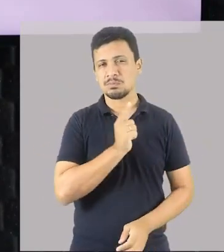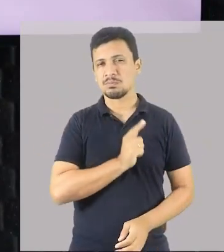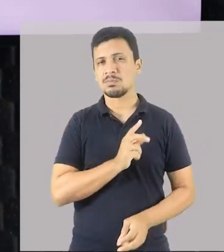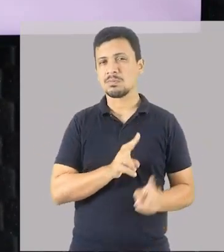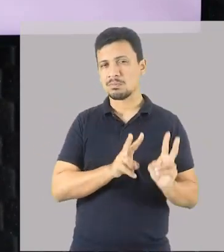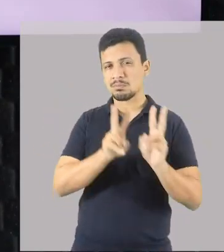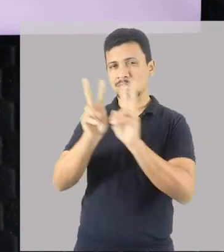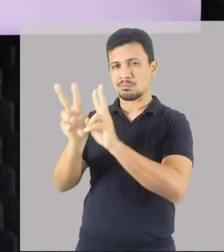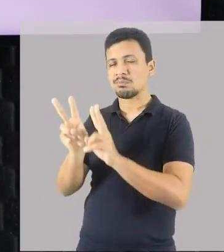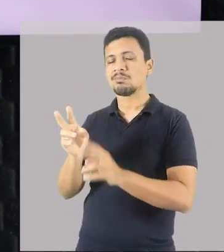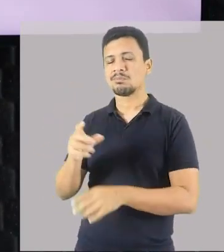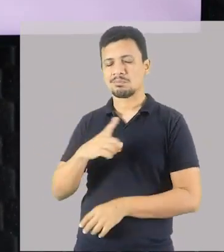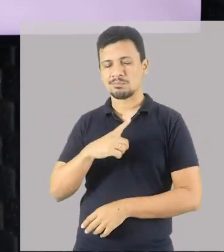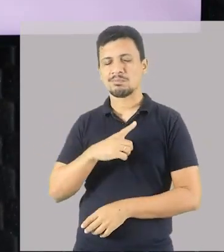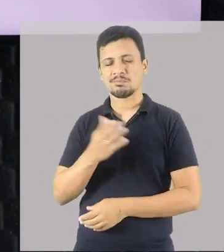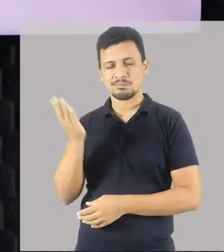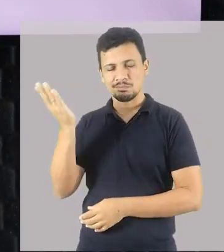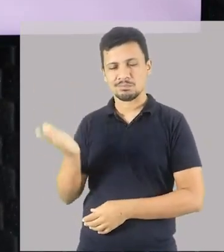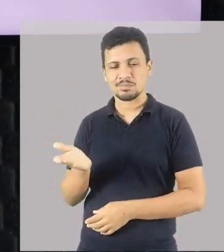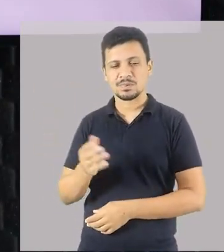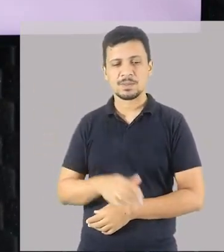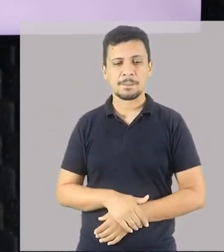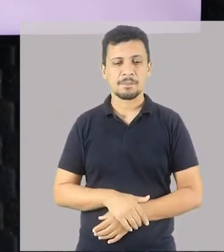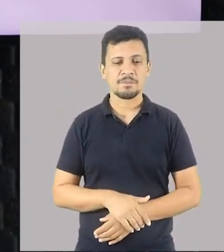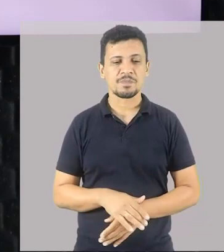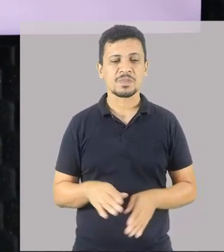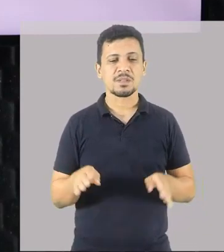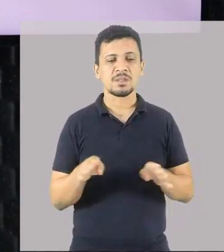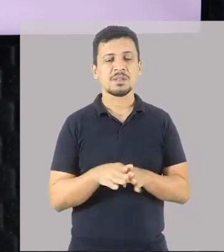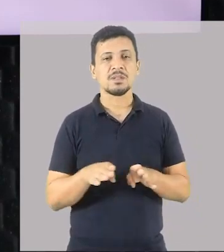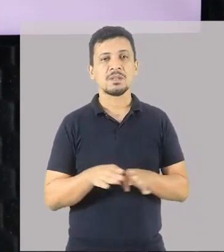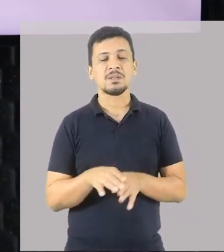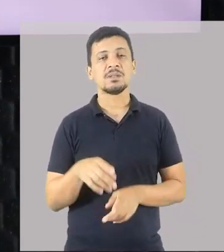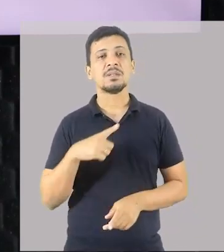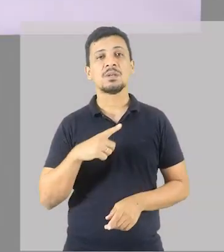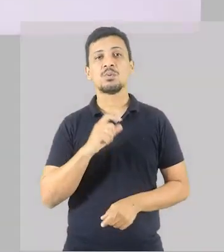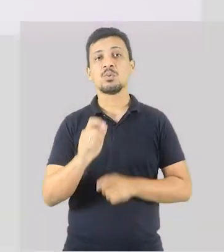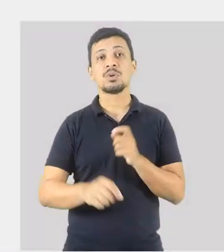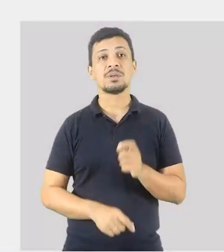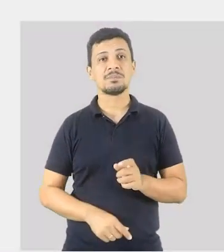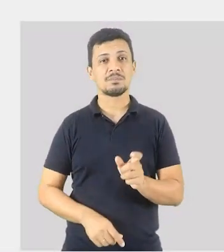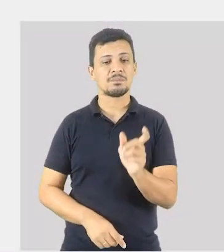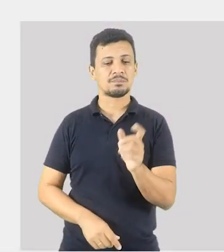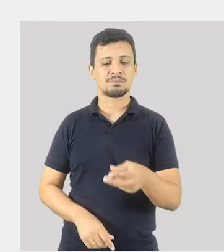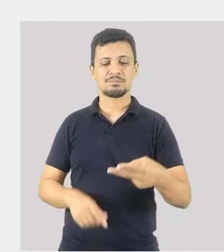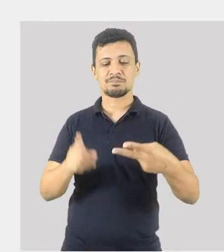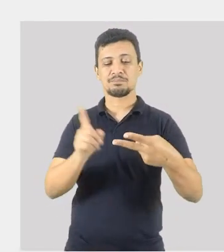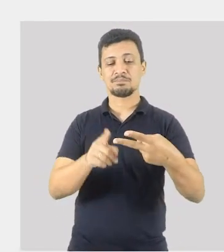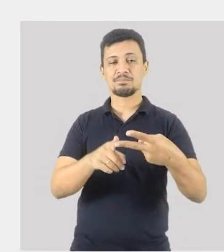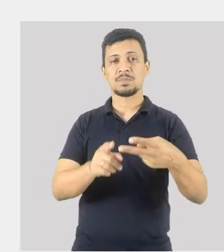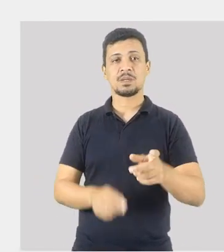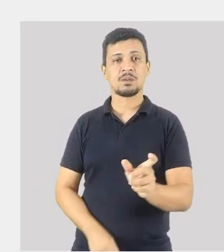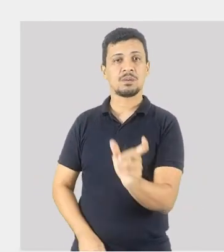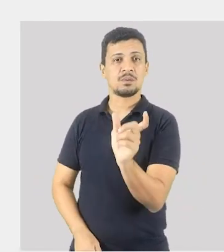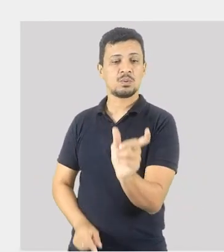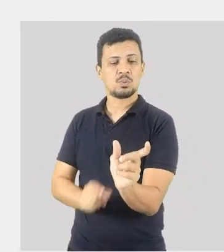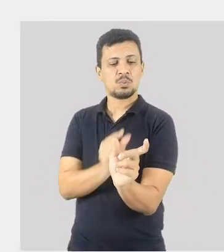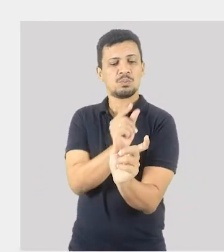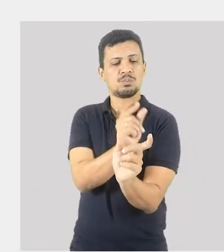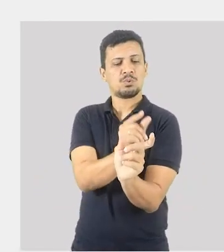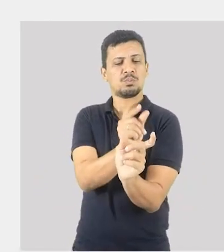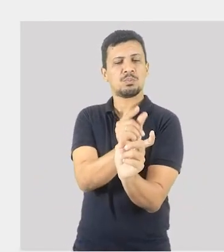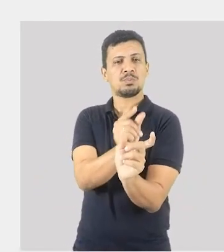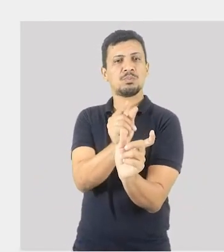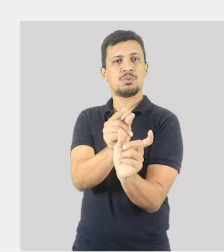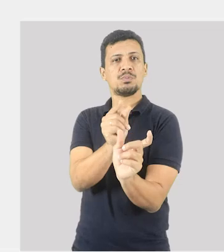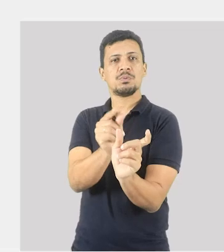situações dessa natureza. Agora, além do processo de derivação, nós temos o processo de composição, que também é um